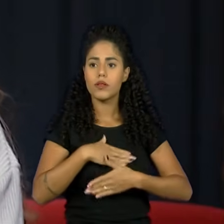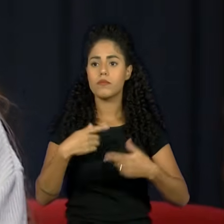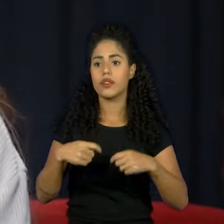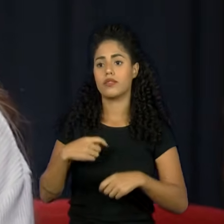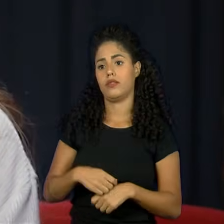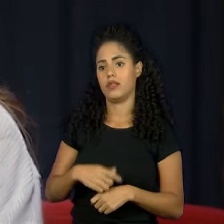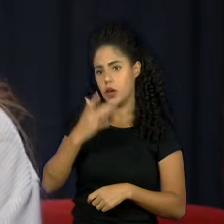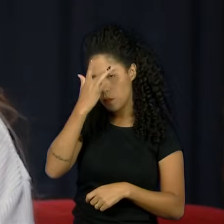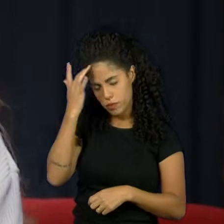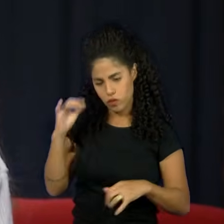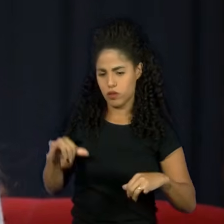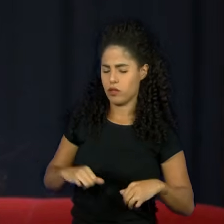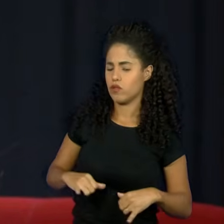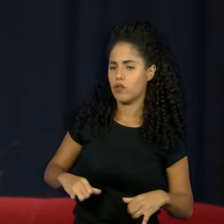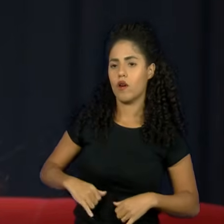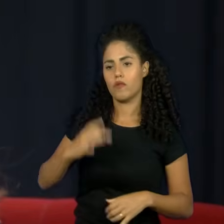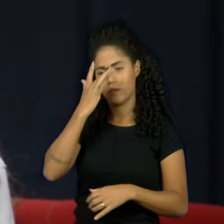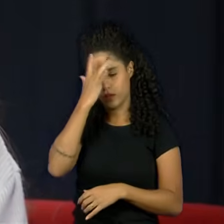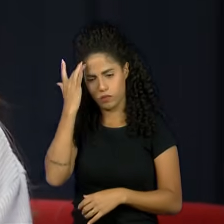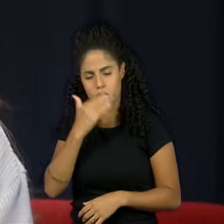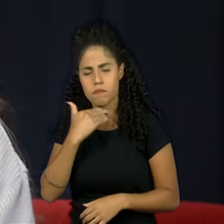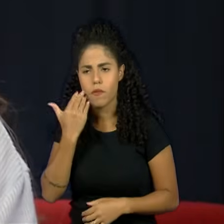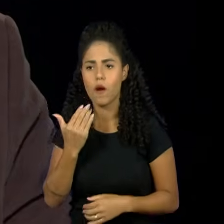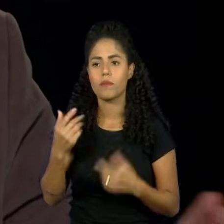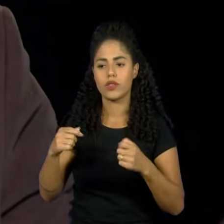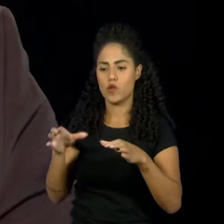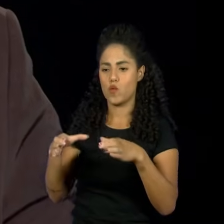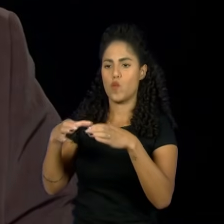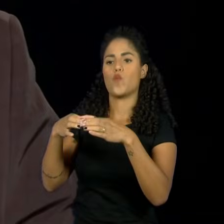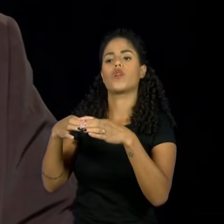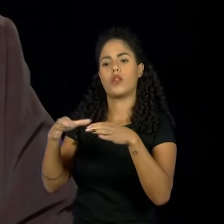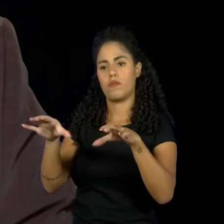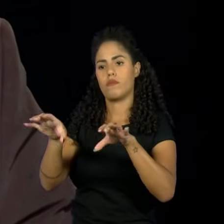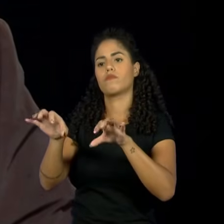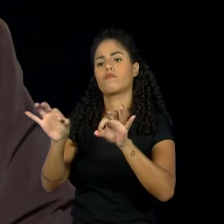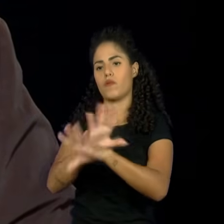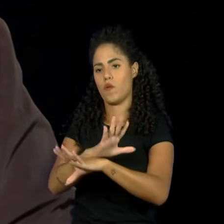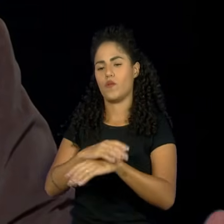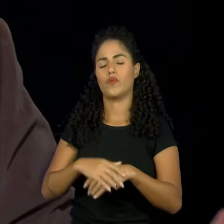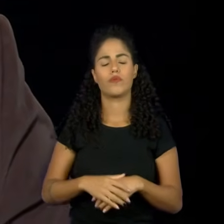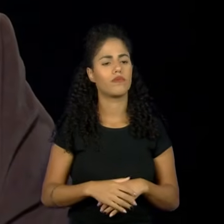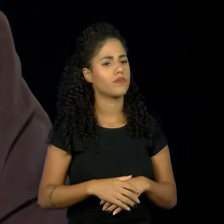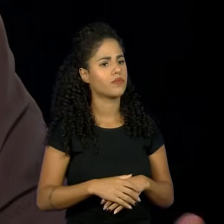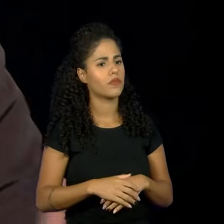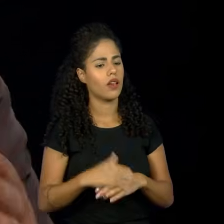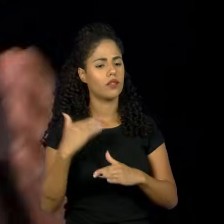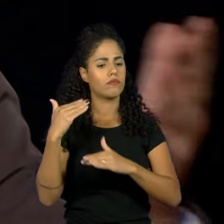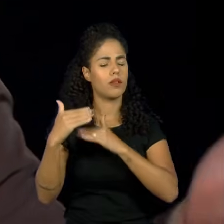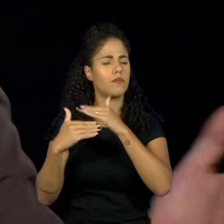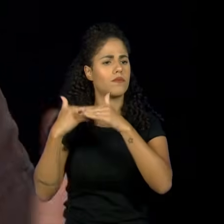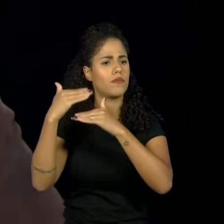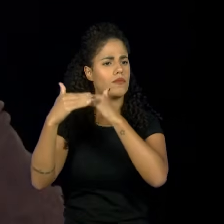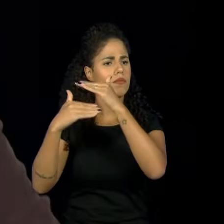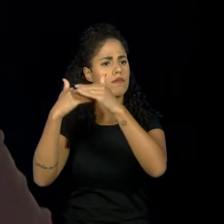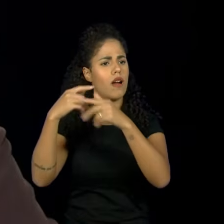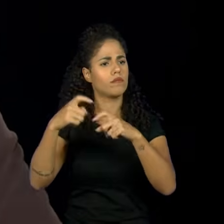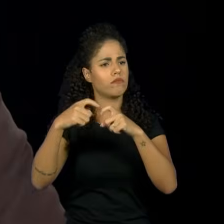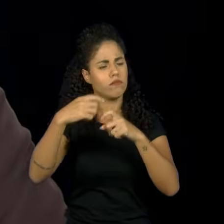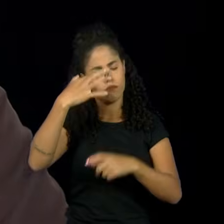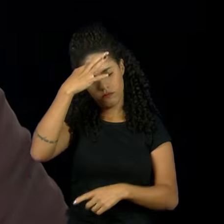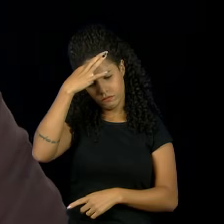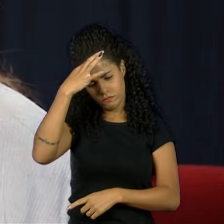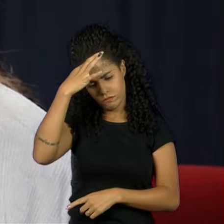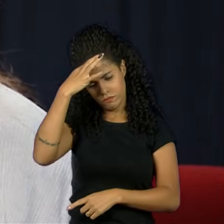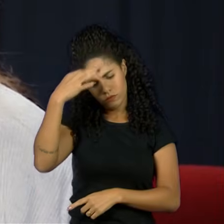morre. Então, precisa de uma equipe para fazer isso. Quanto que avançou a medicina ou mesmo a consciência de